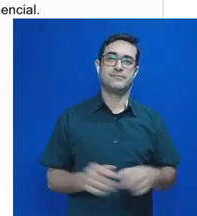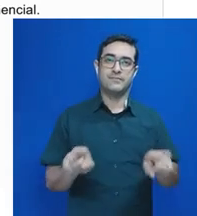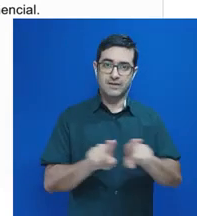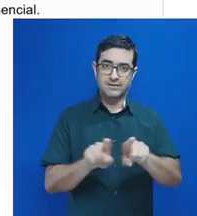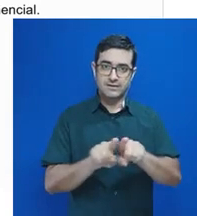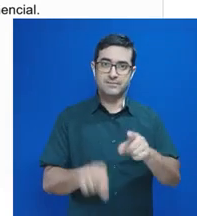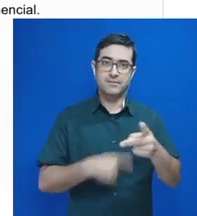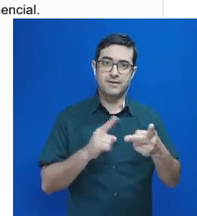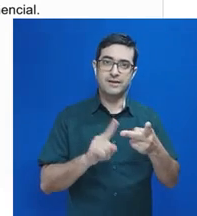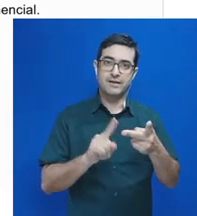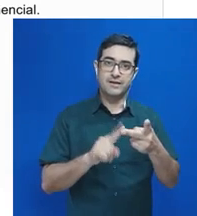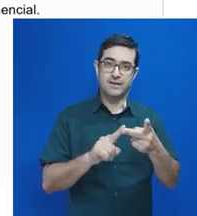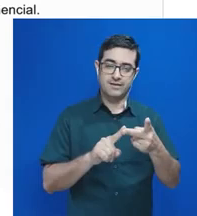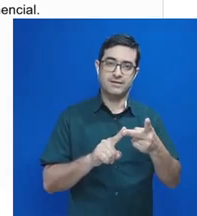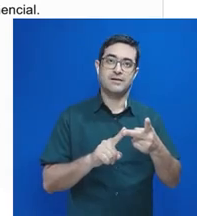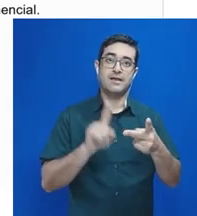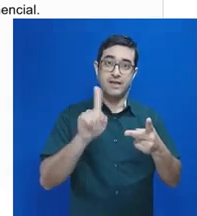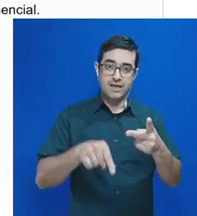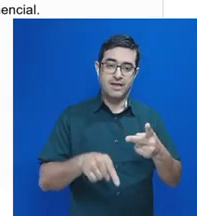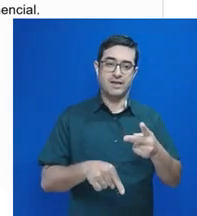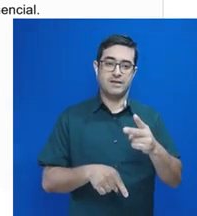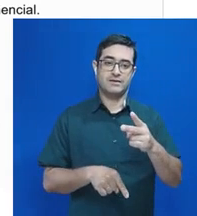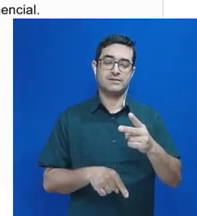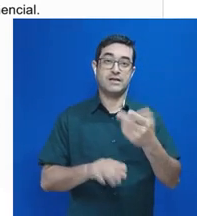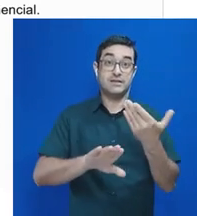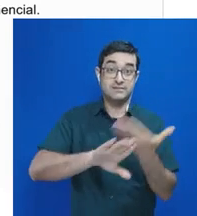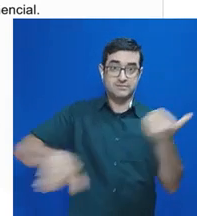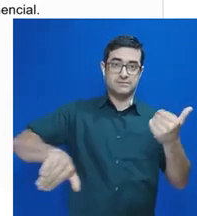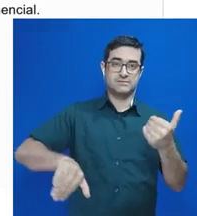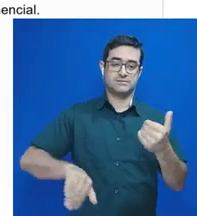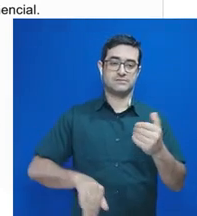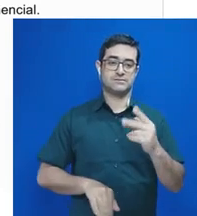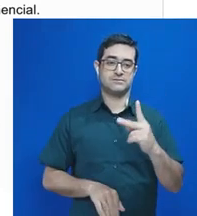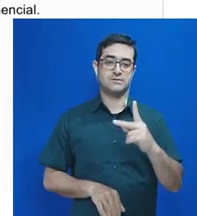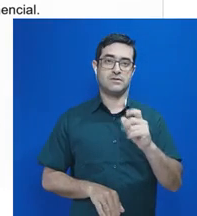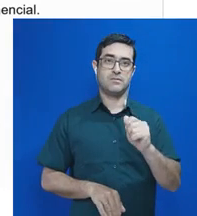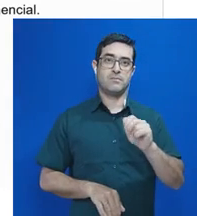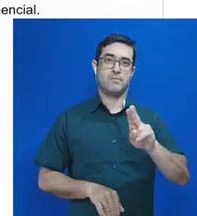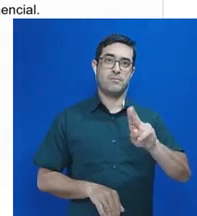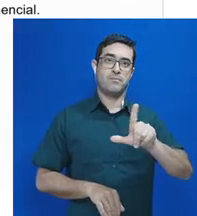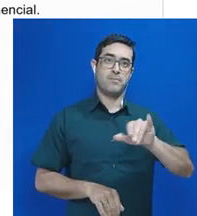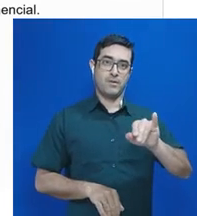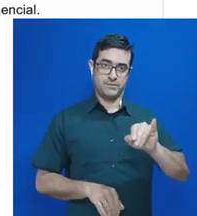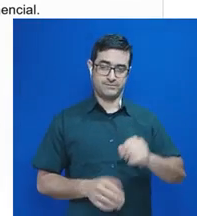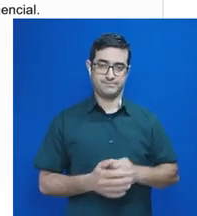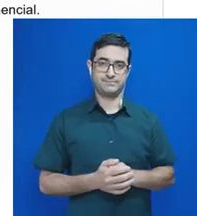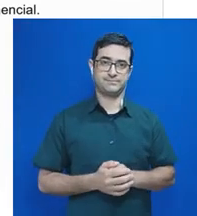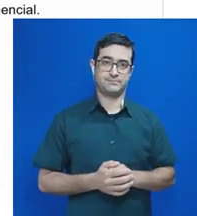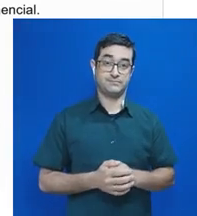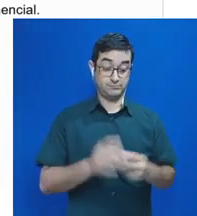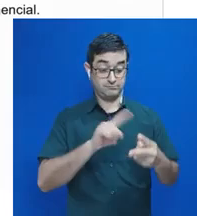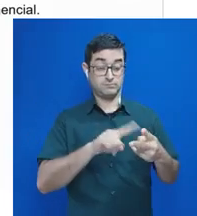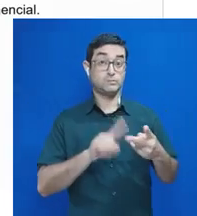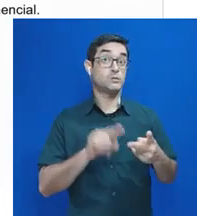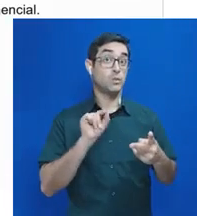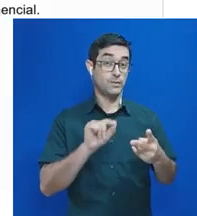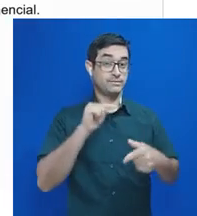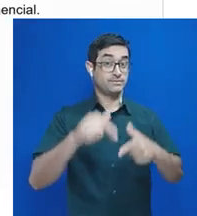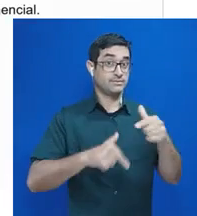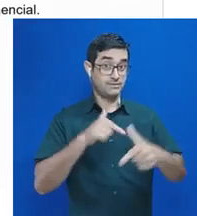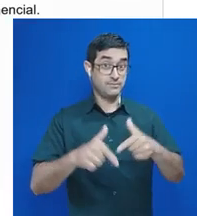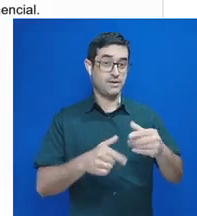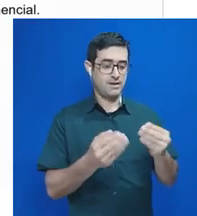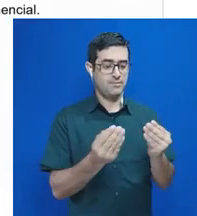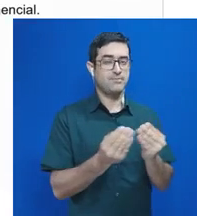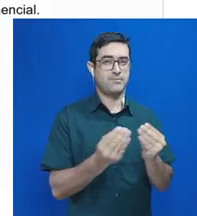além disso, né, o princípio de exclusão de Pauli. Bom, para a gente ver esses dois efeitos, eu vou trabalhar com vocês